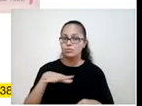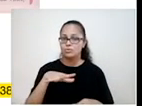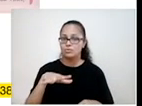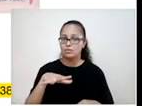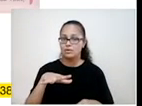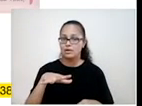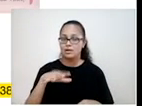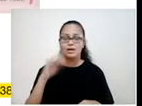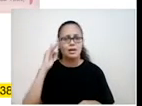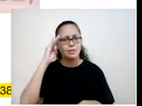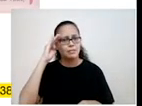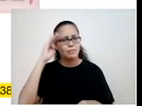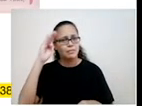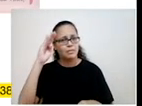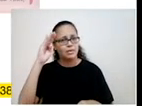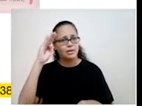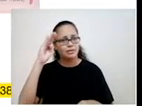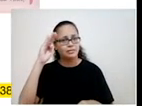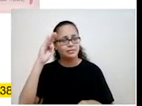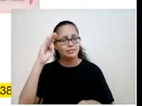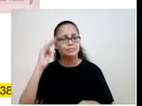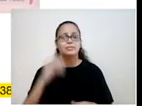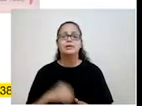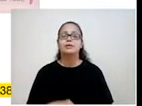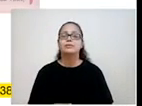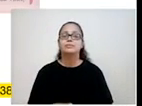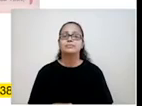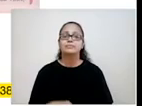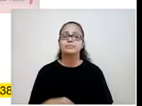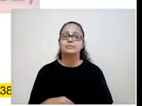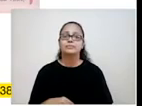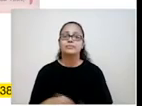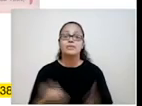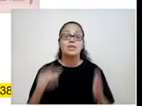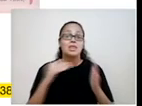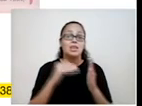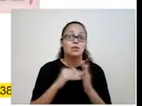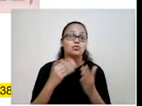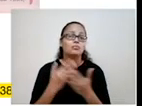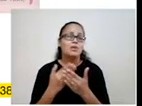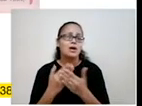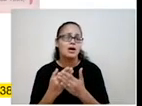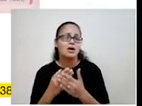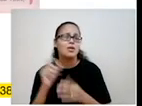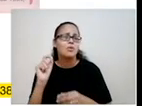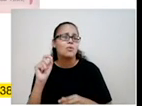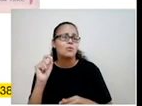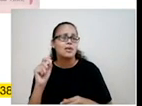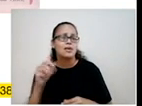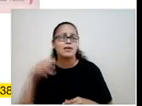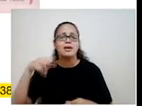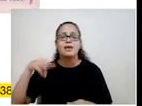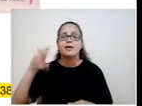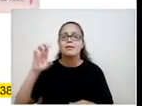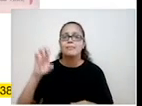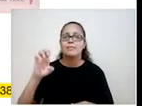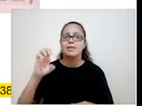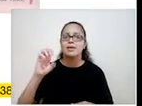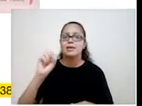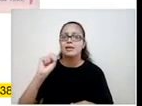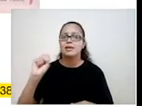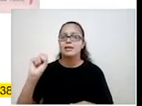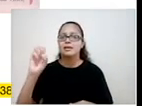como principal mecenas, nós vimos na última aula, o que eram mecenas? Eram pessoas